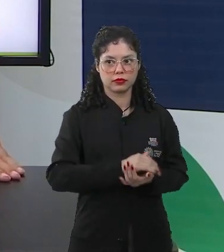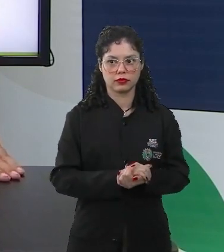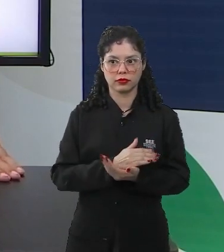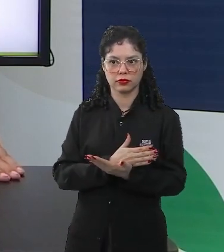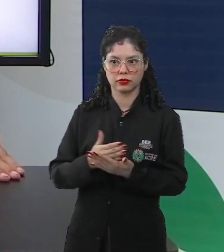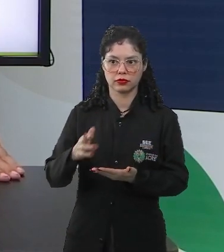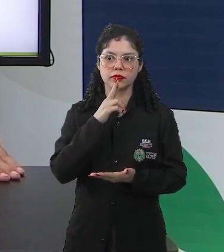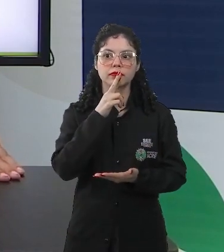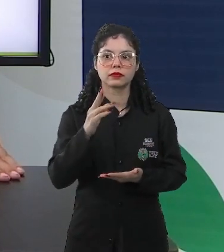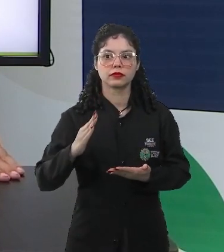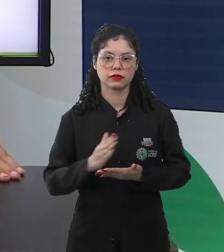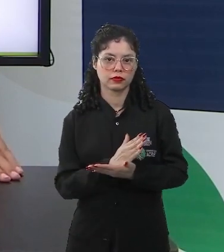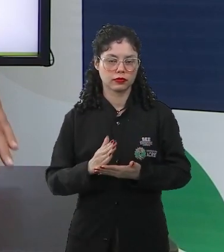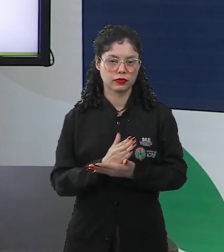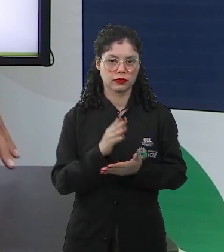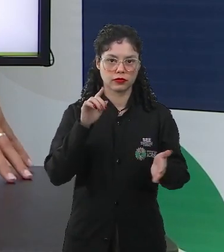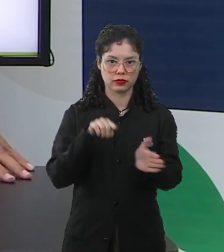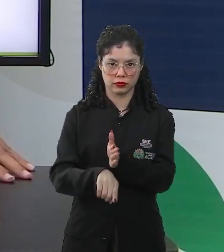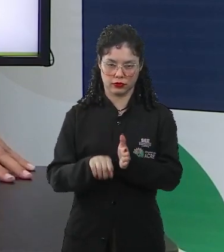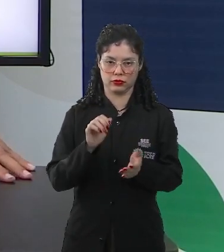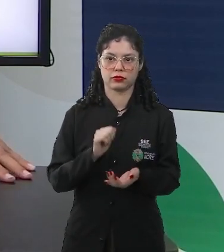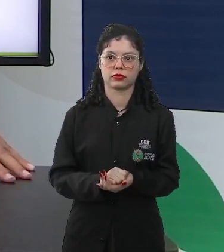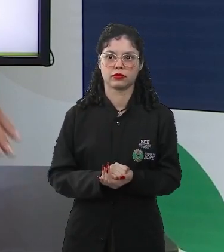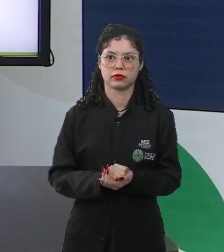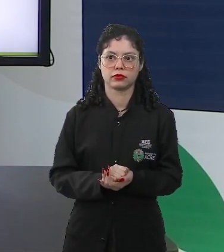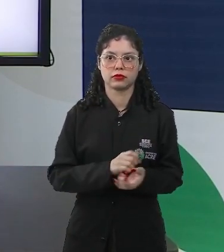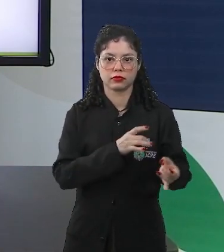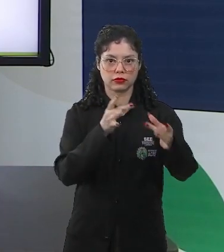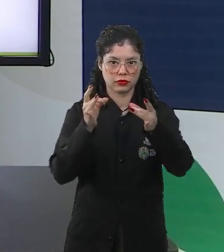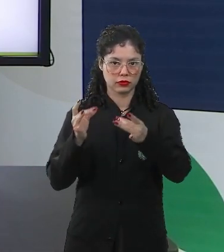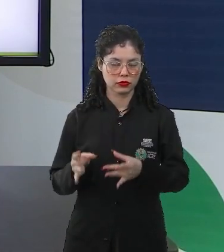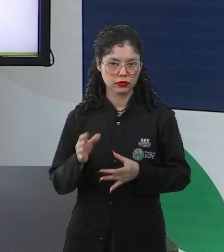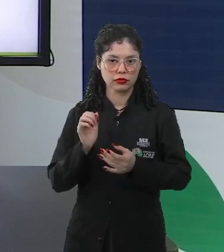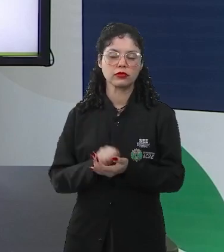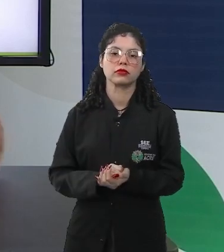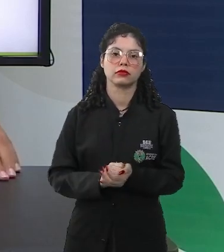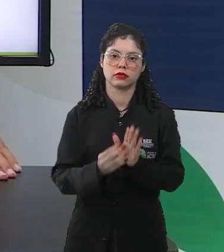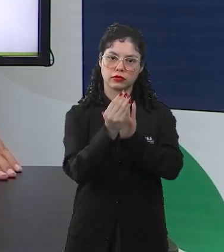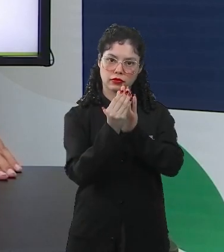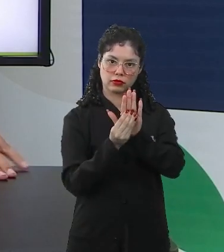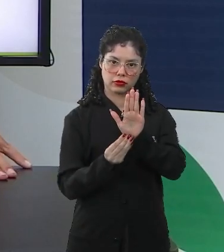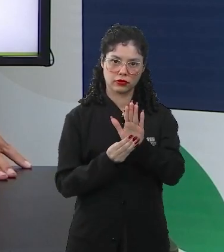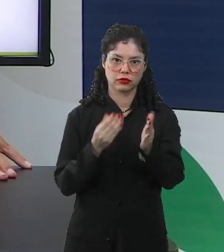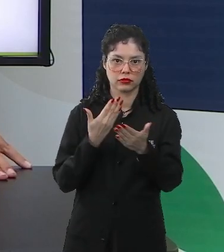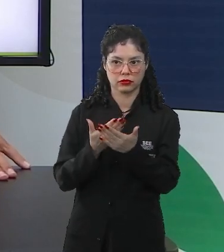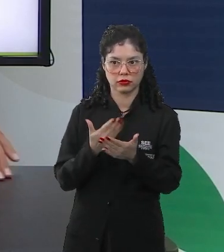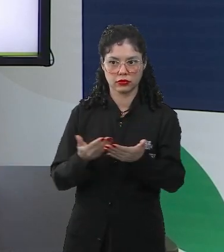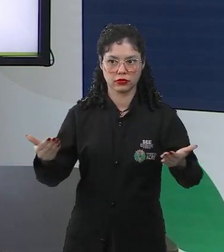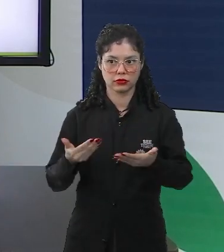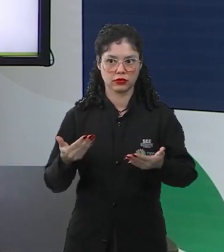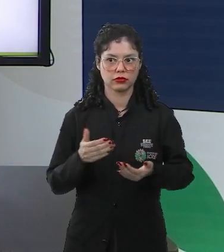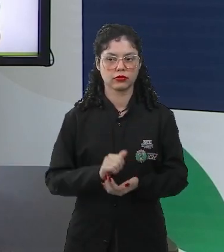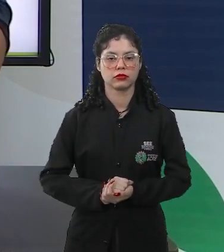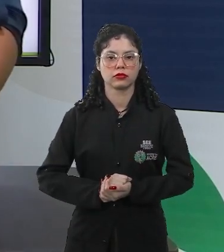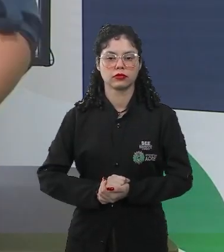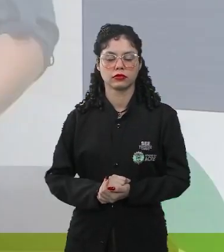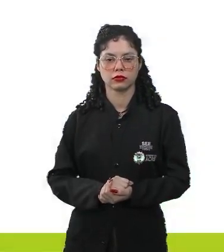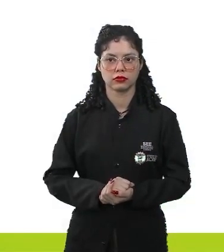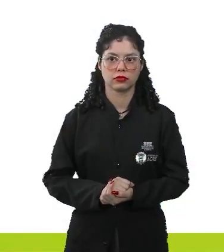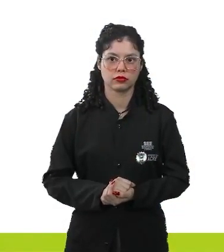começar a resolver algumas questões e pega as dicas que forem dadas nessa aula. Fica com a gente!